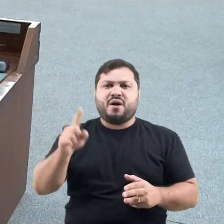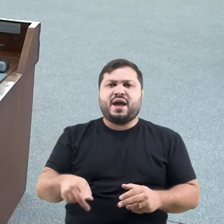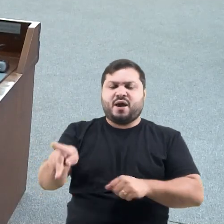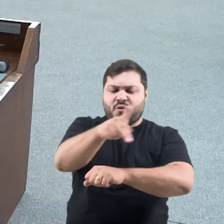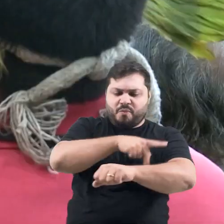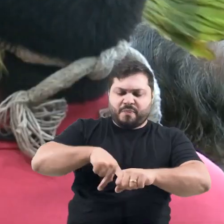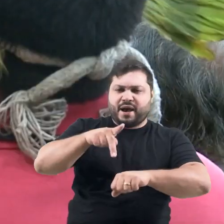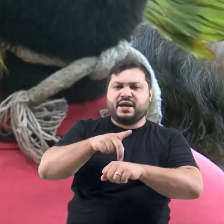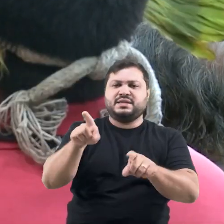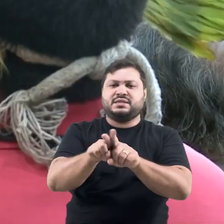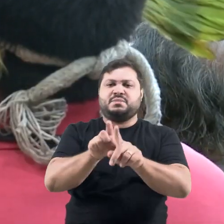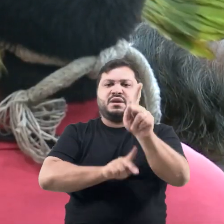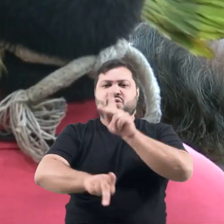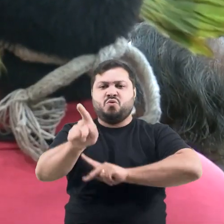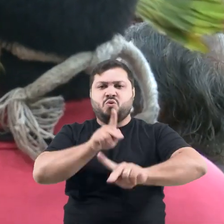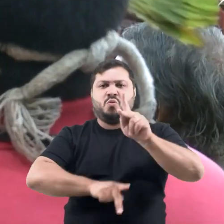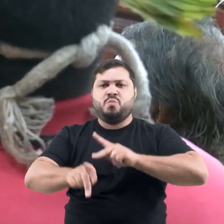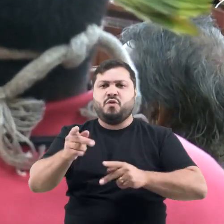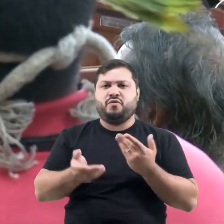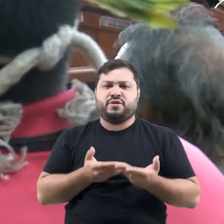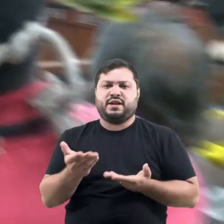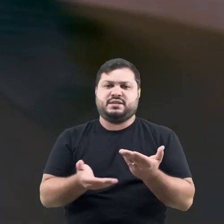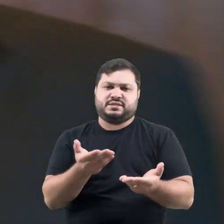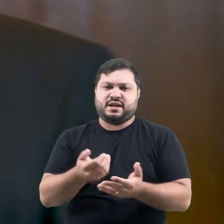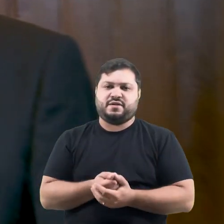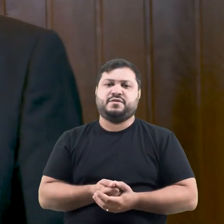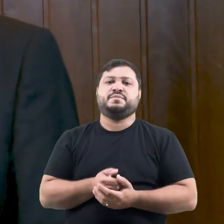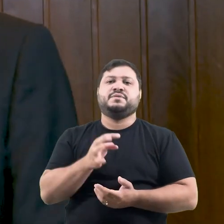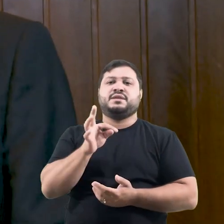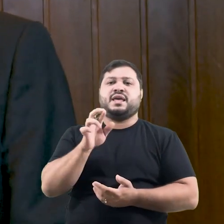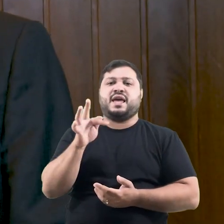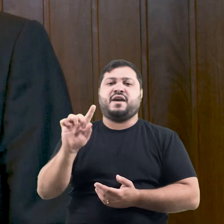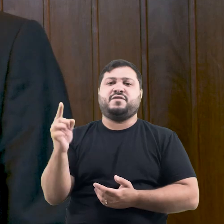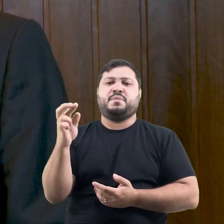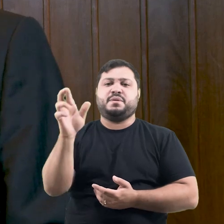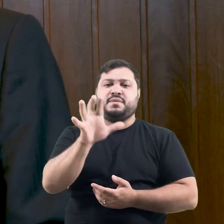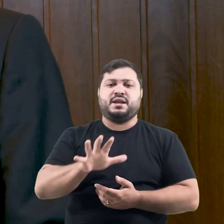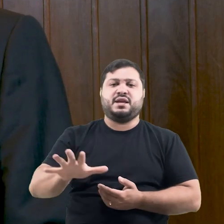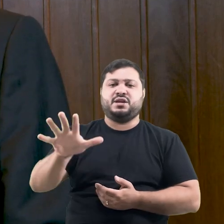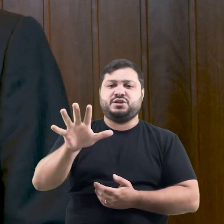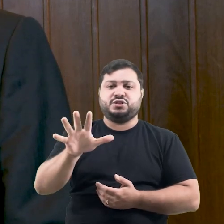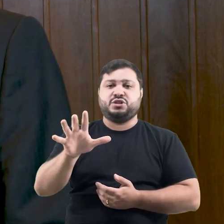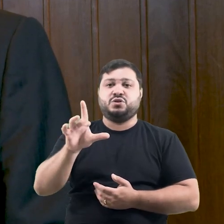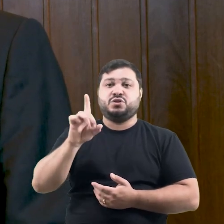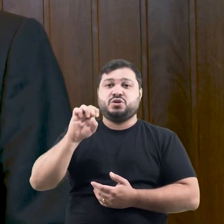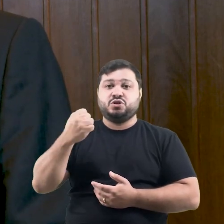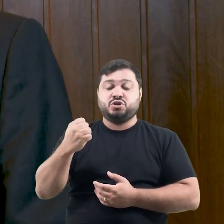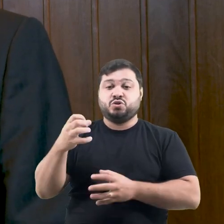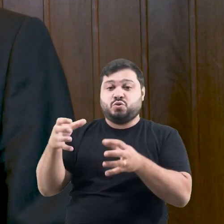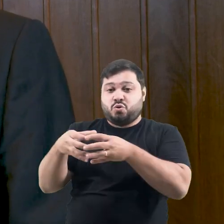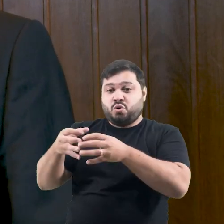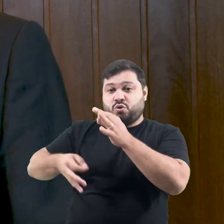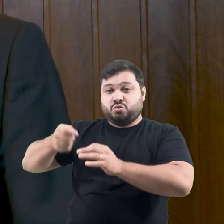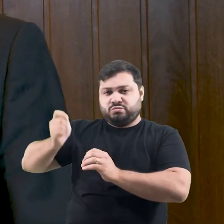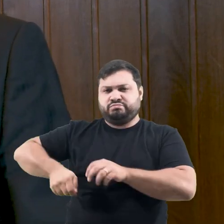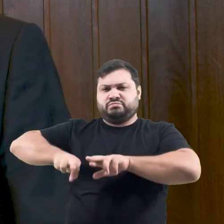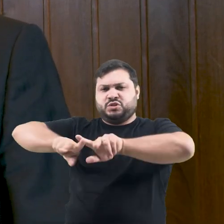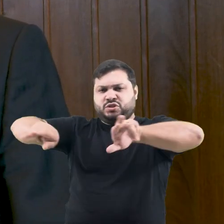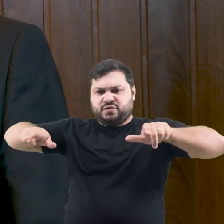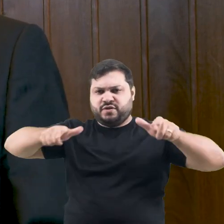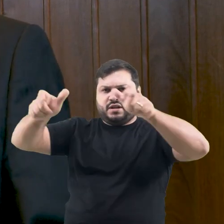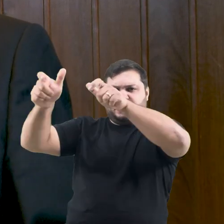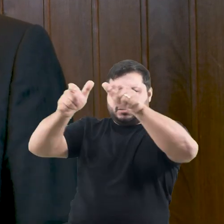seu país e o povo a quem ele serve. No TRF da Primeira Região, 18 magistrados de